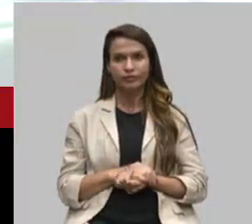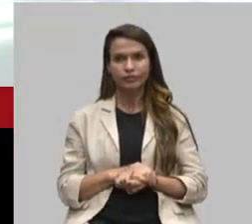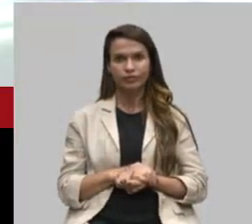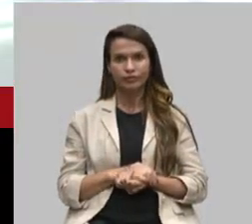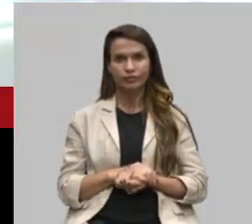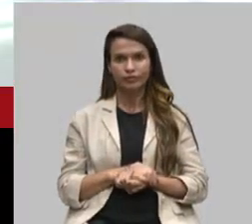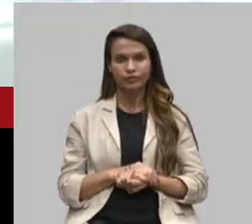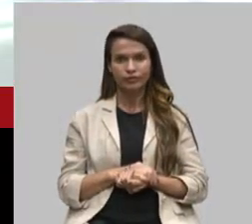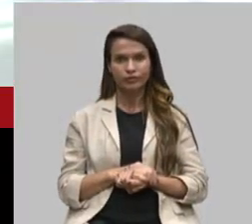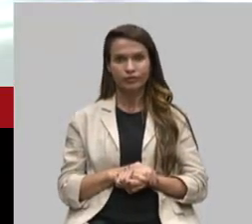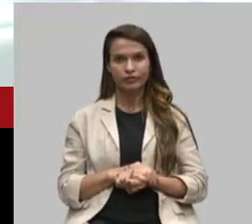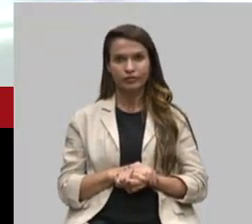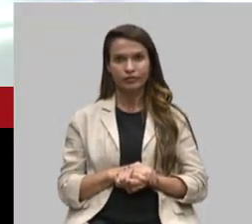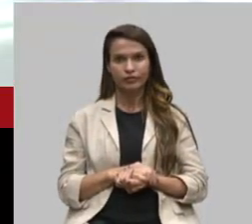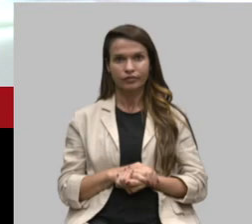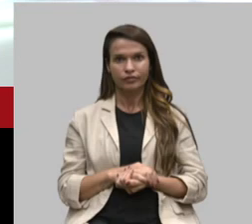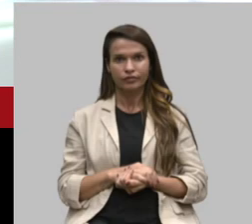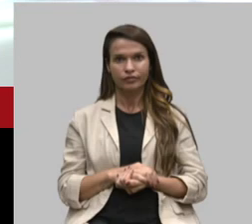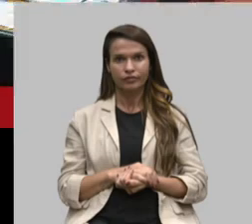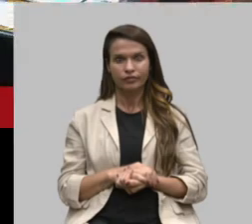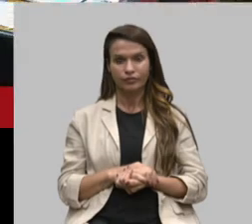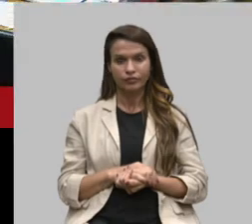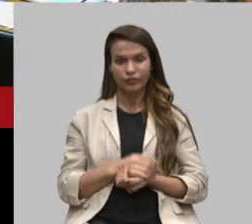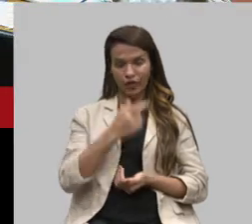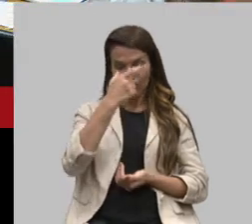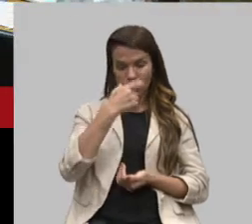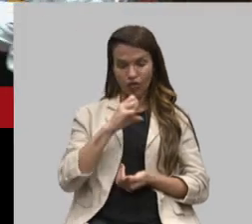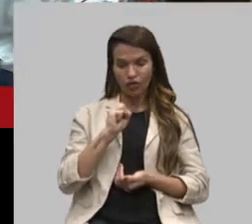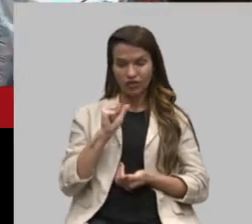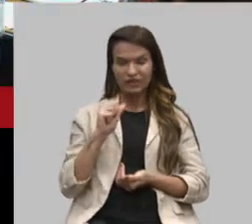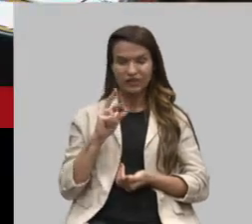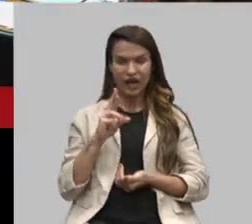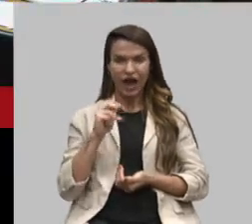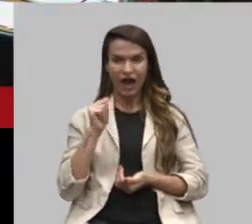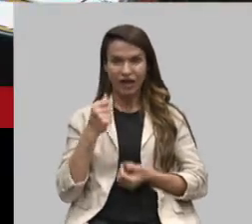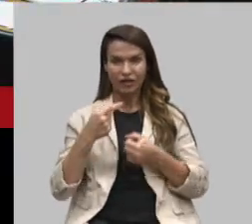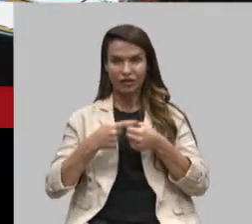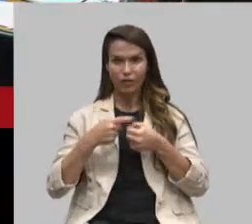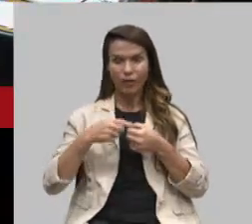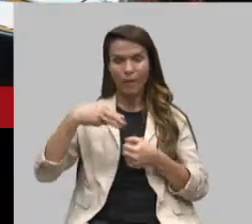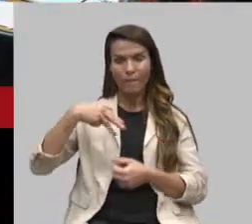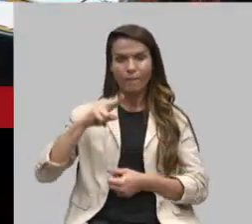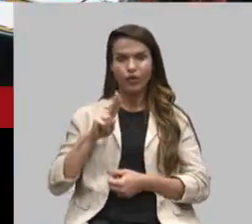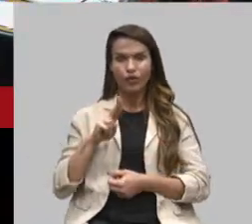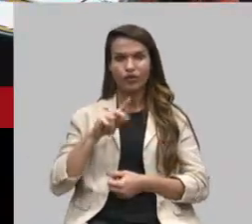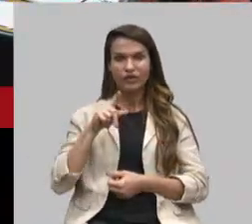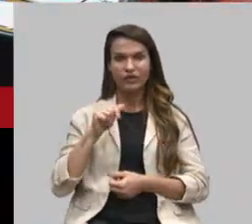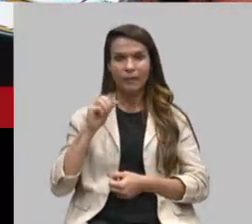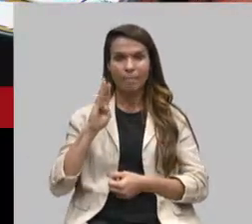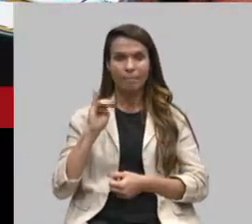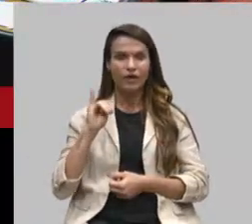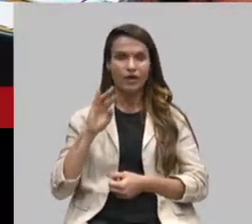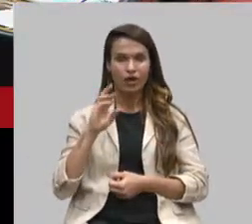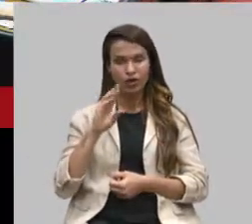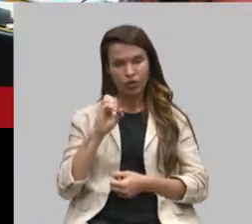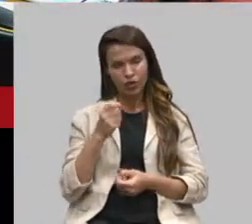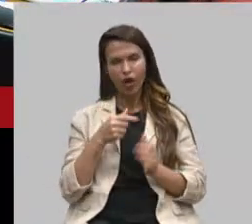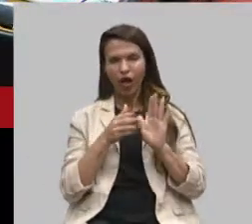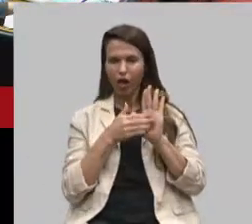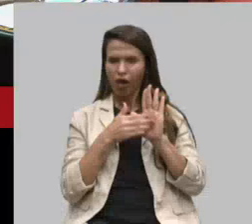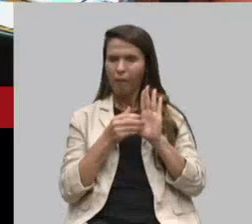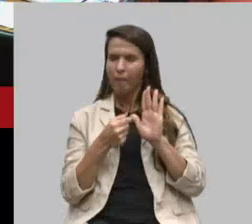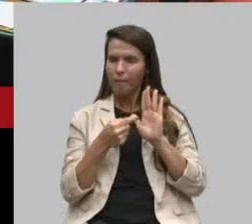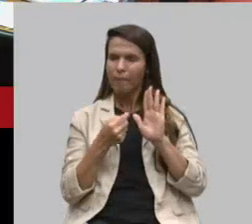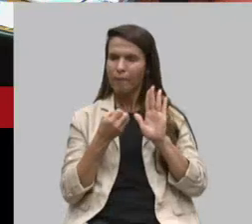obrigado eu sou a Sara Oliveira eu sou de Muzambinho Eu acho essa proposta sim uma proposta boa porém ela não é nada